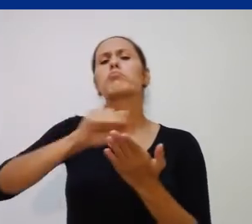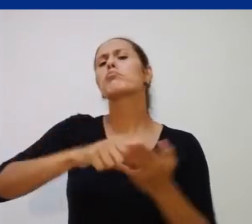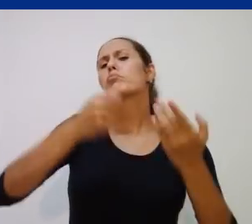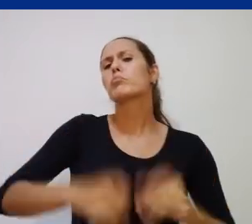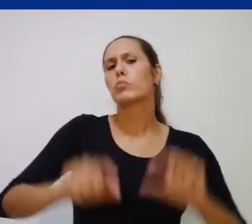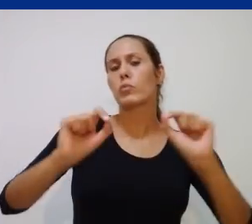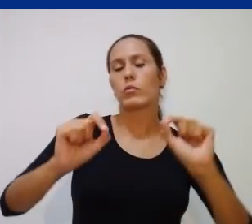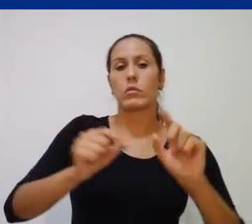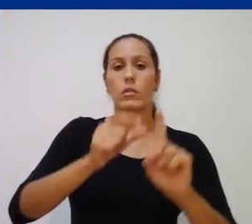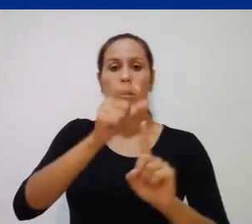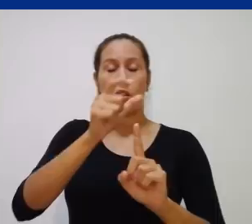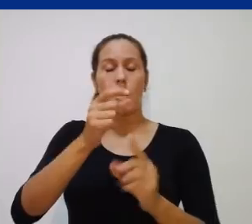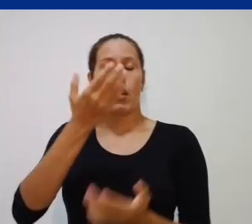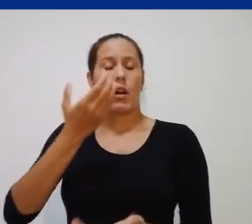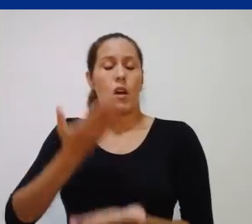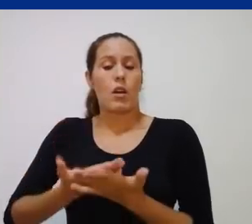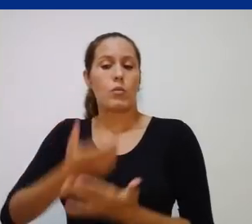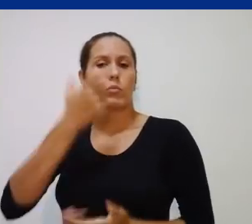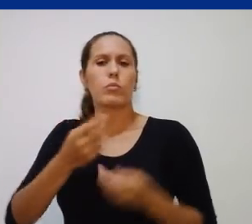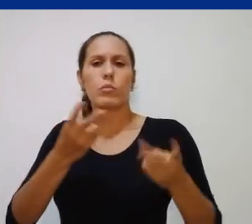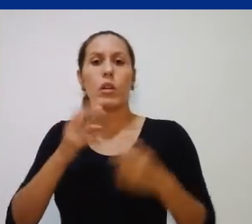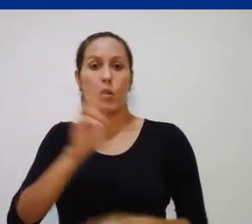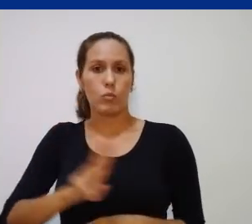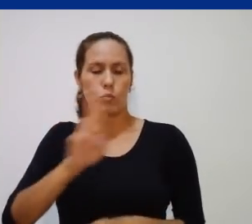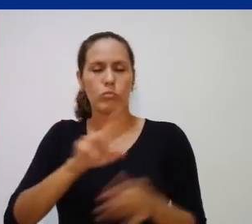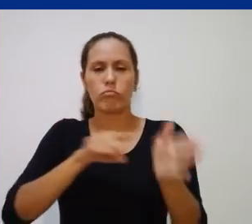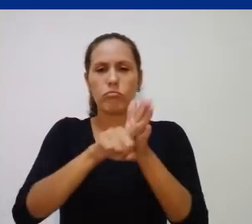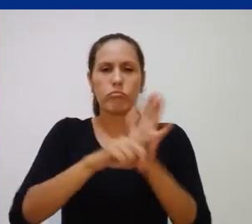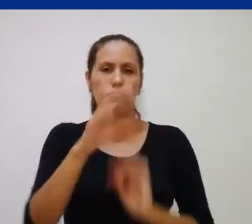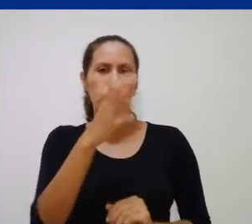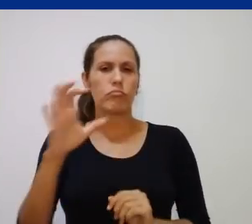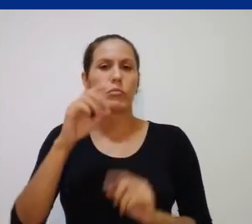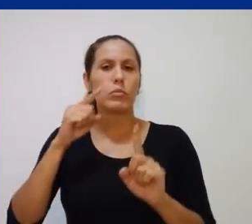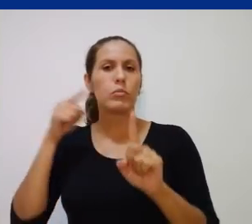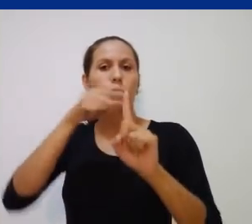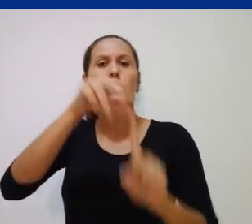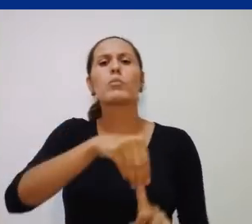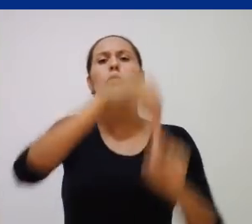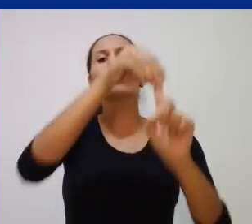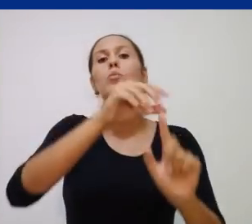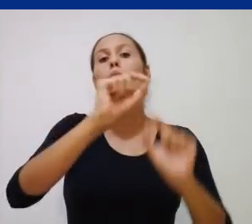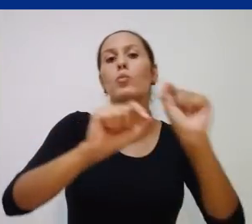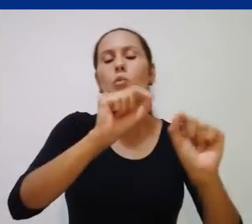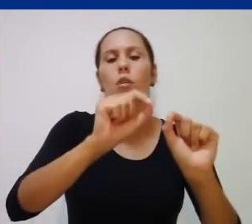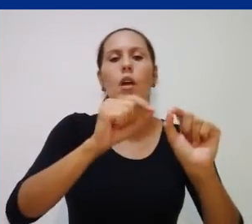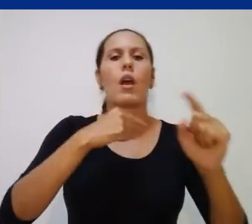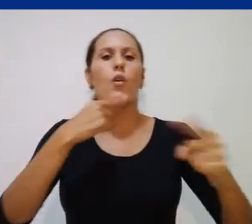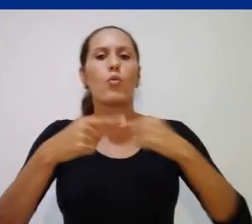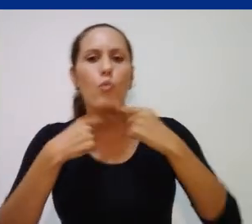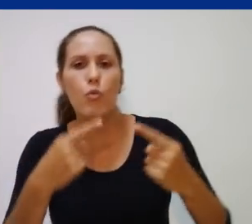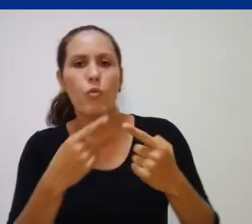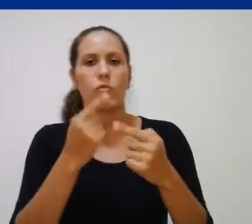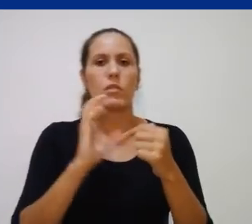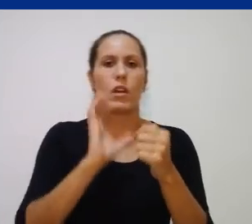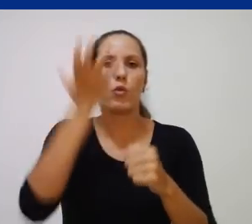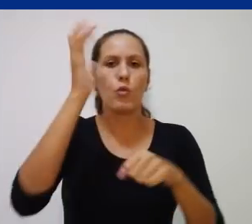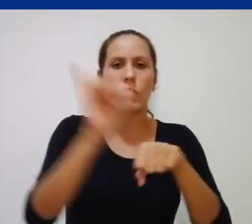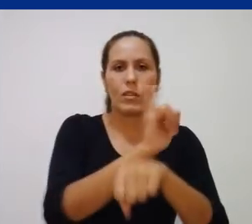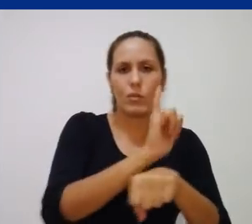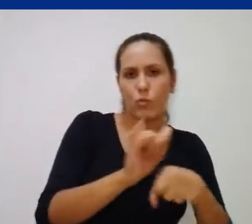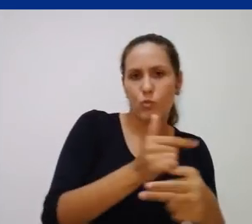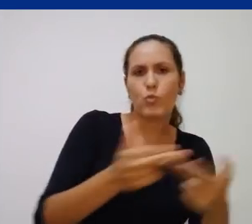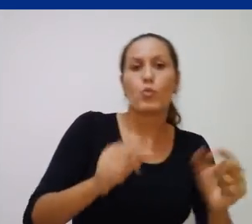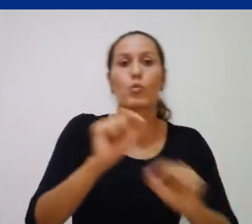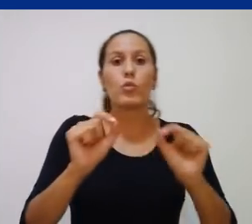o estudante observador é aquele que utiliza a pesquisa científica como principal objetivo para resolver e esclarecer dúvidas mediante